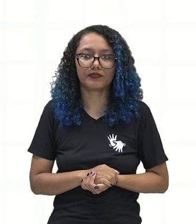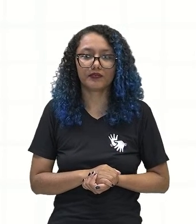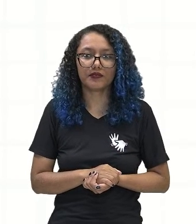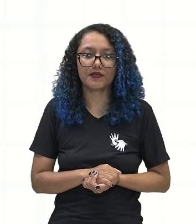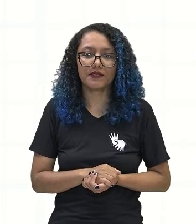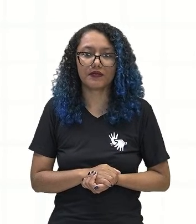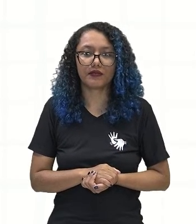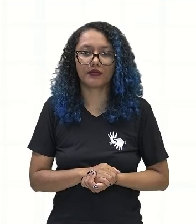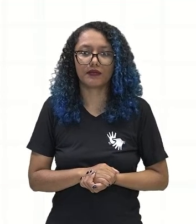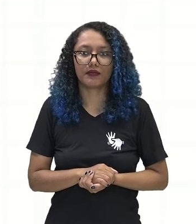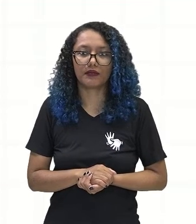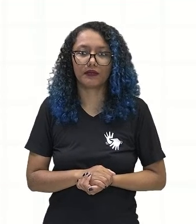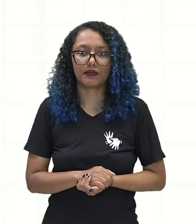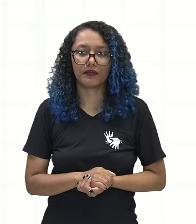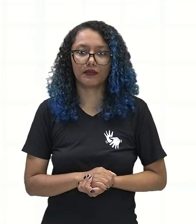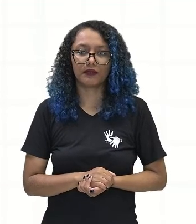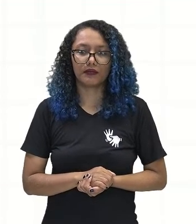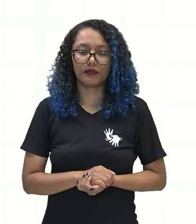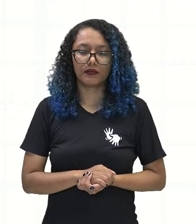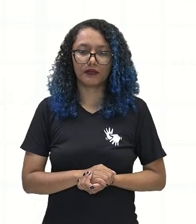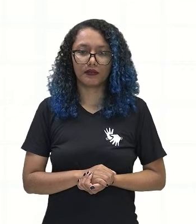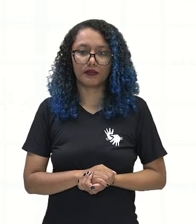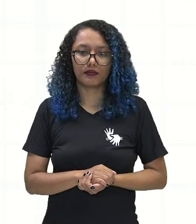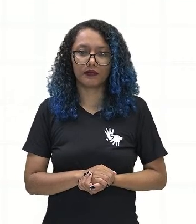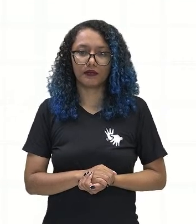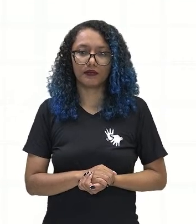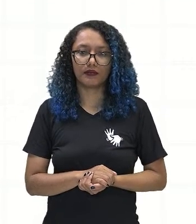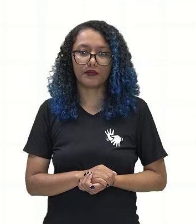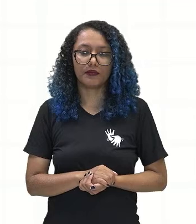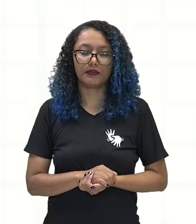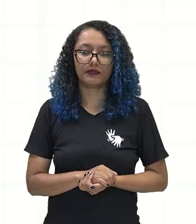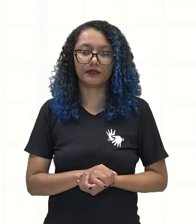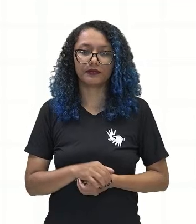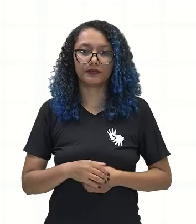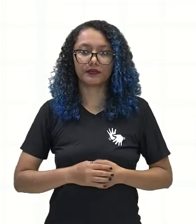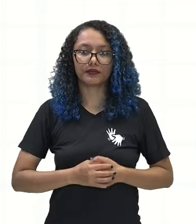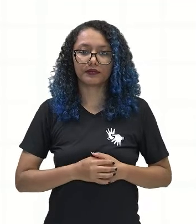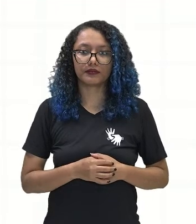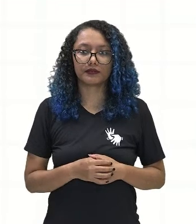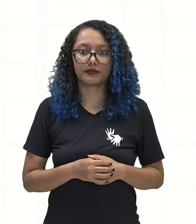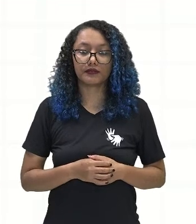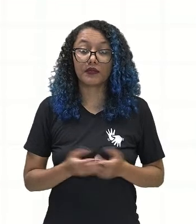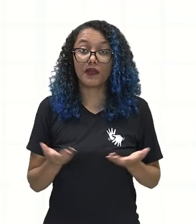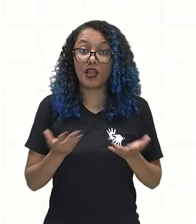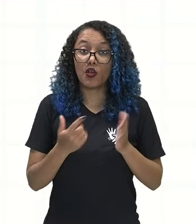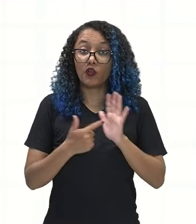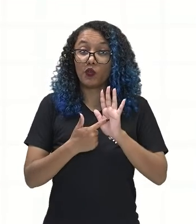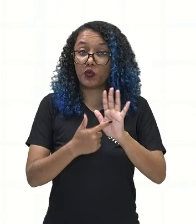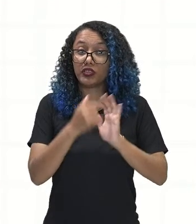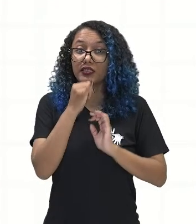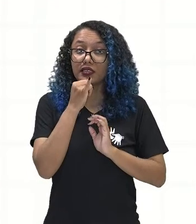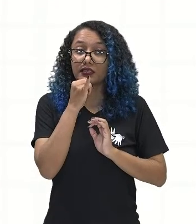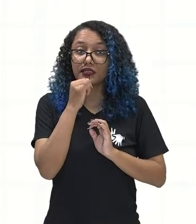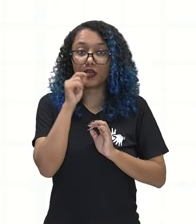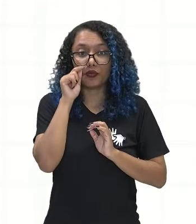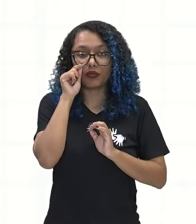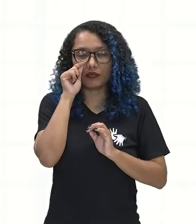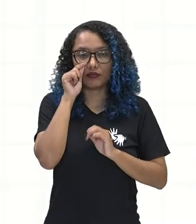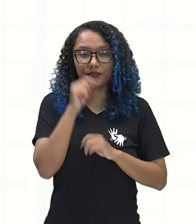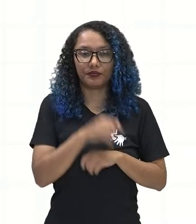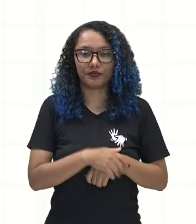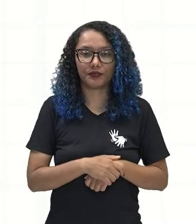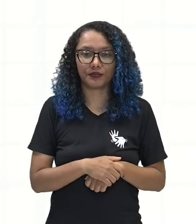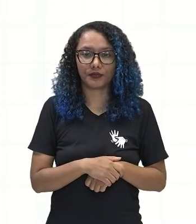Que a publicidade está colocando para você. Vamos ver exemplos aqui de campanhas